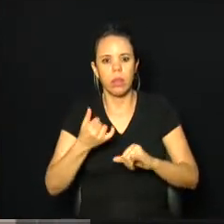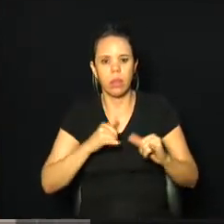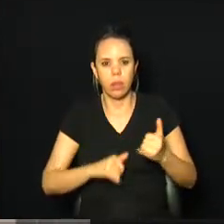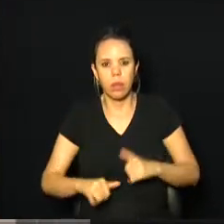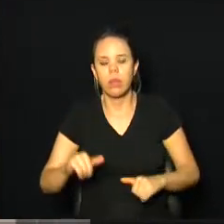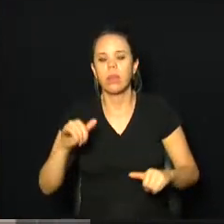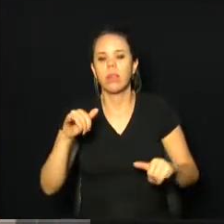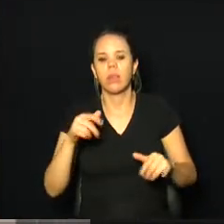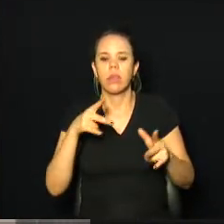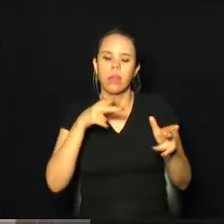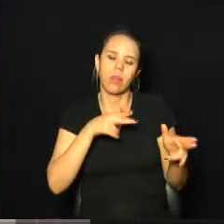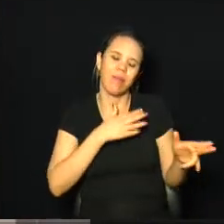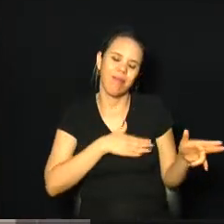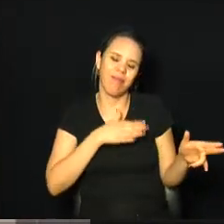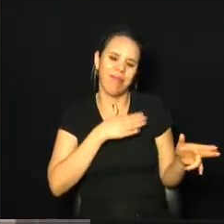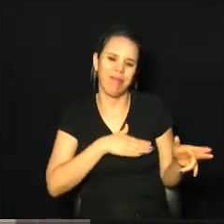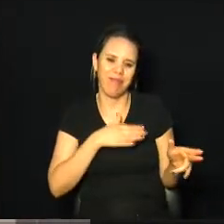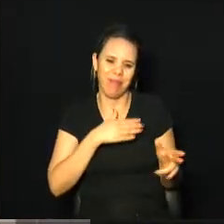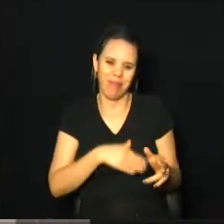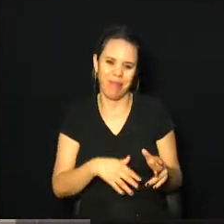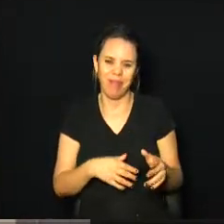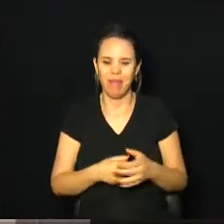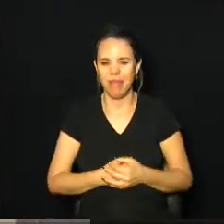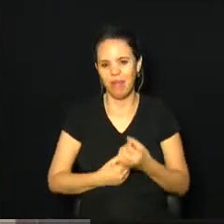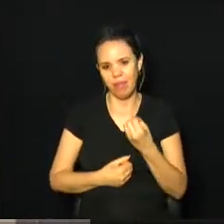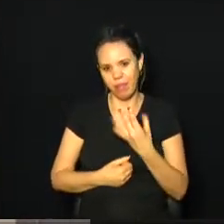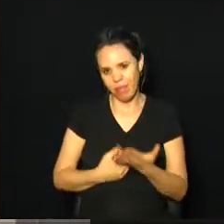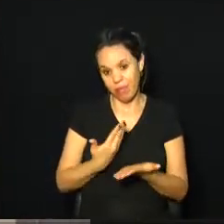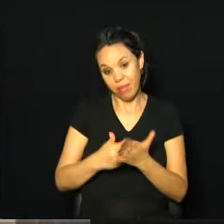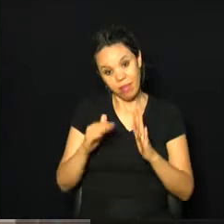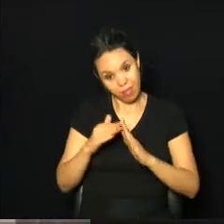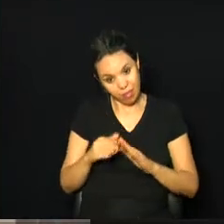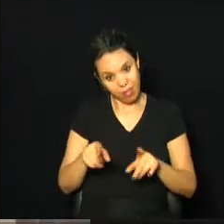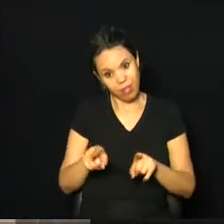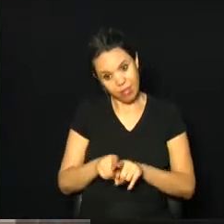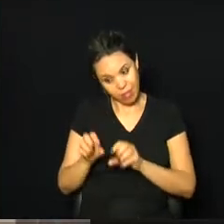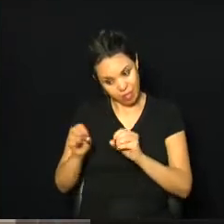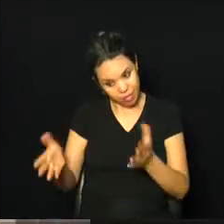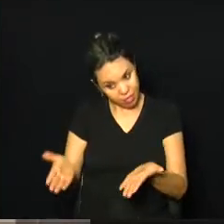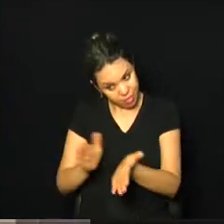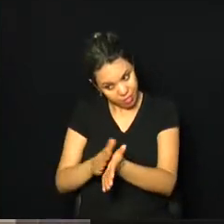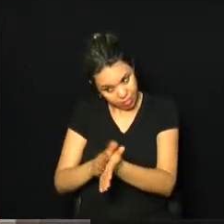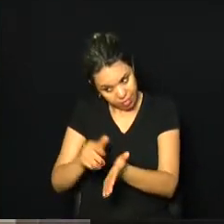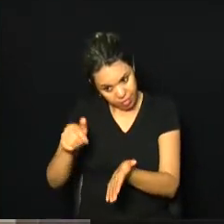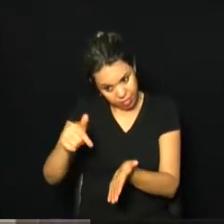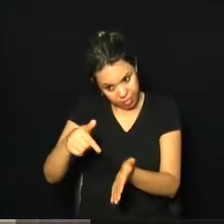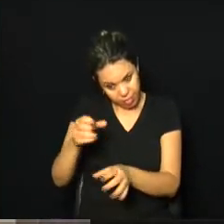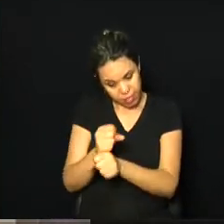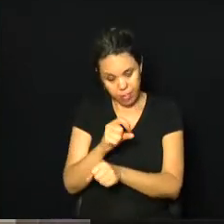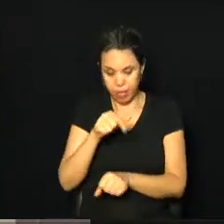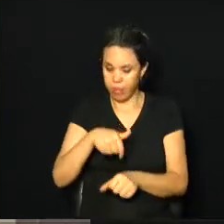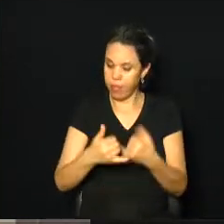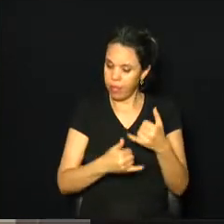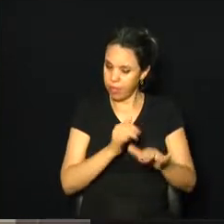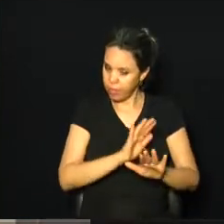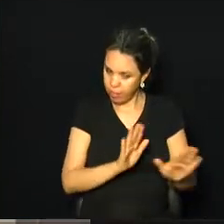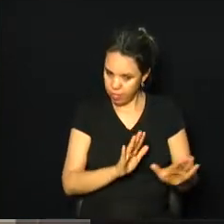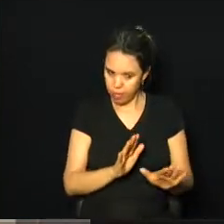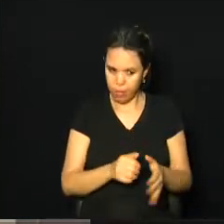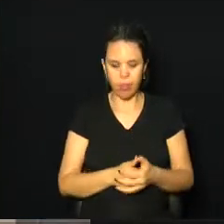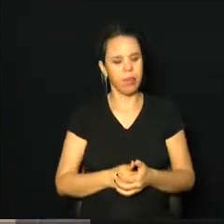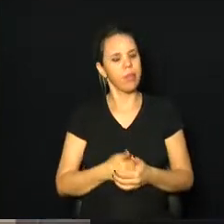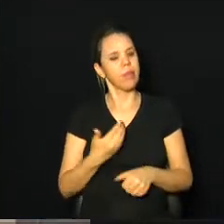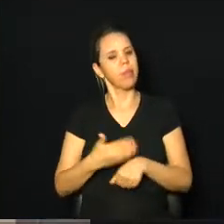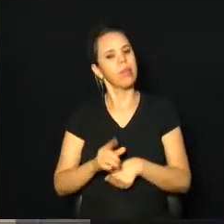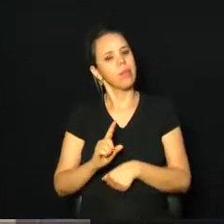então já dorme mais tranquilo, pode ir bem na escola, porque a gente também cobra, fala, olha gente, não é só ficar aqui brincando, nem jogando, nem